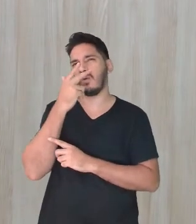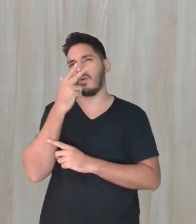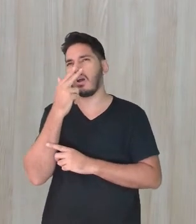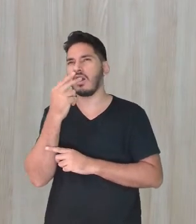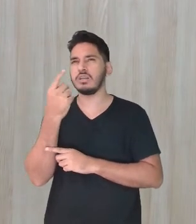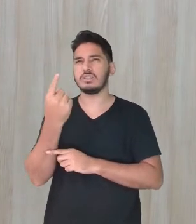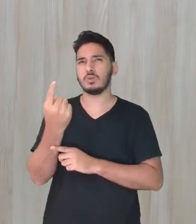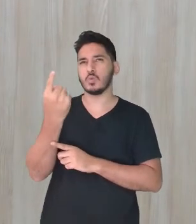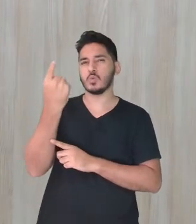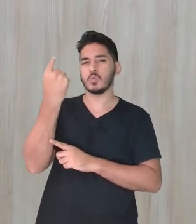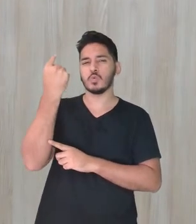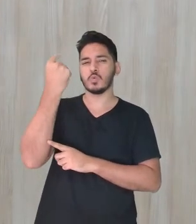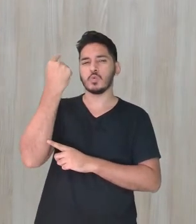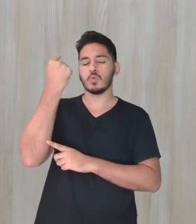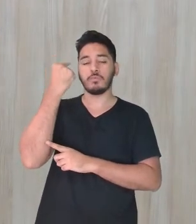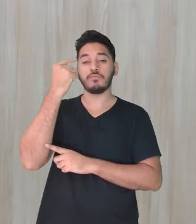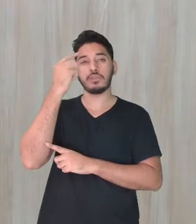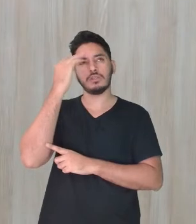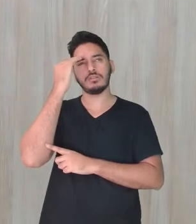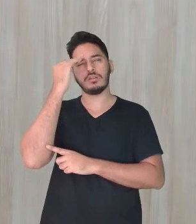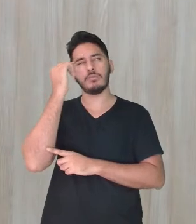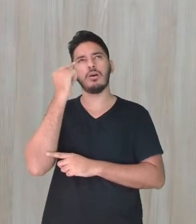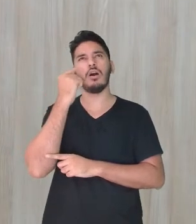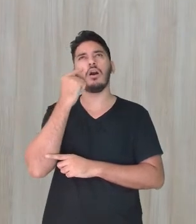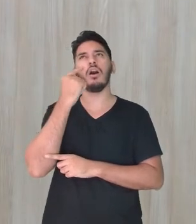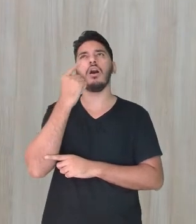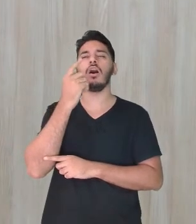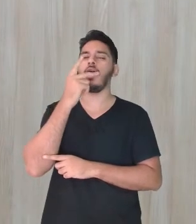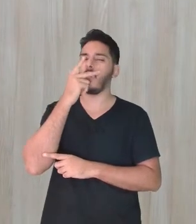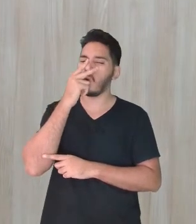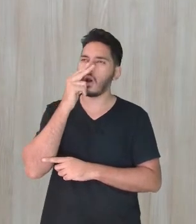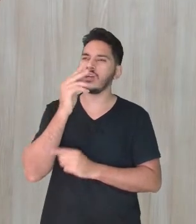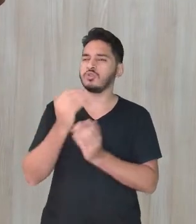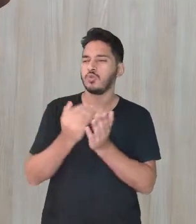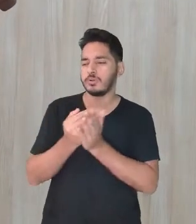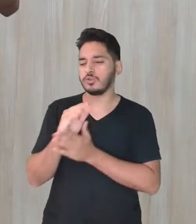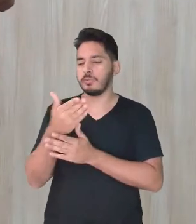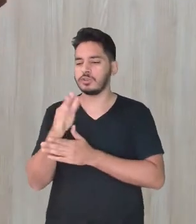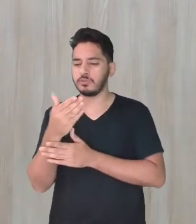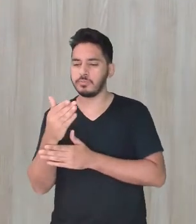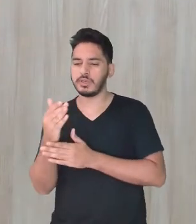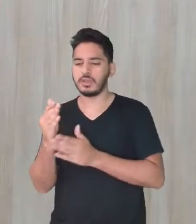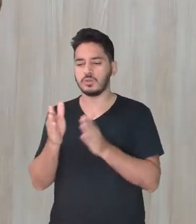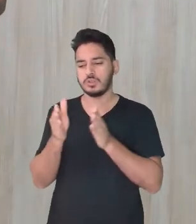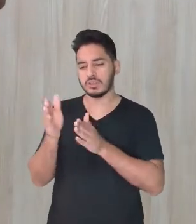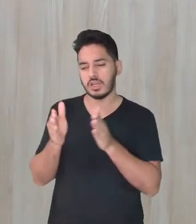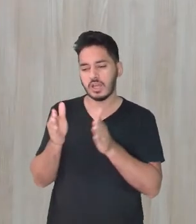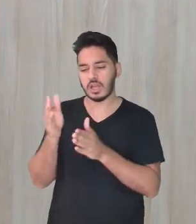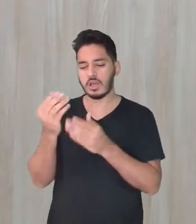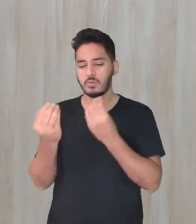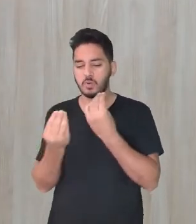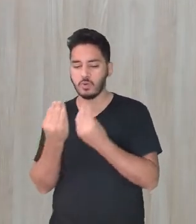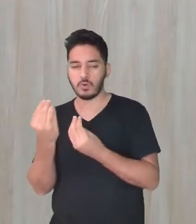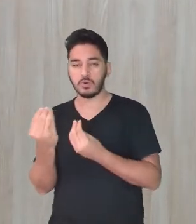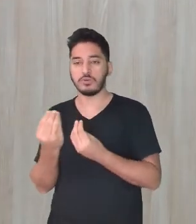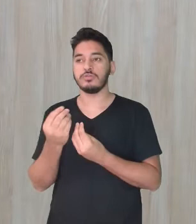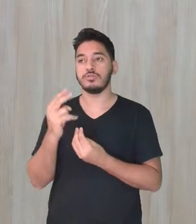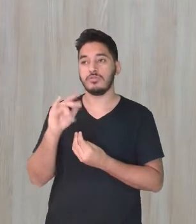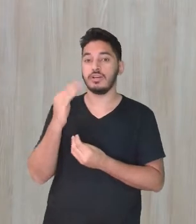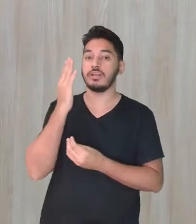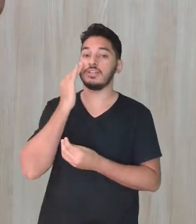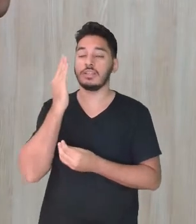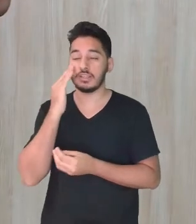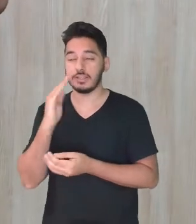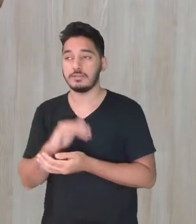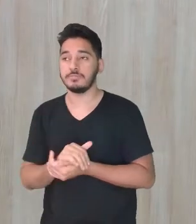históricos que dão um norte ali de, talvez começou nessa época, começou dessa forma. Então a gente vai entendendo. Então,